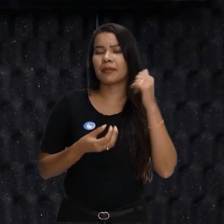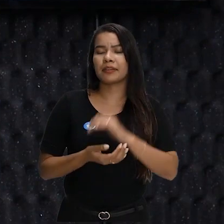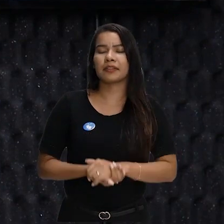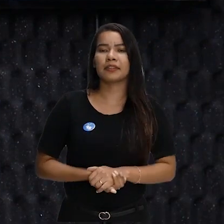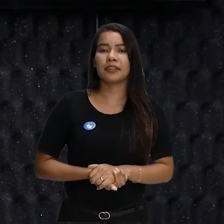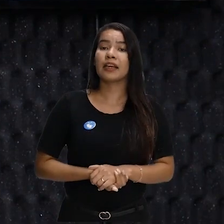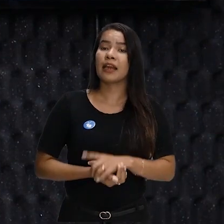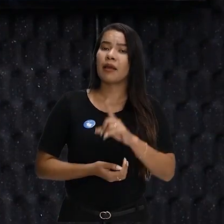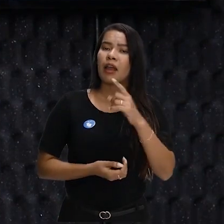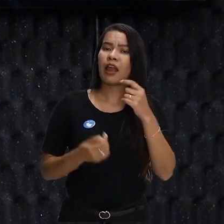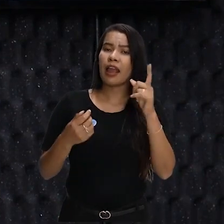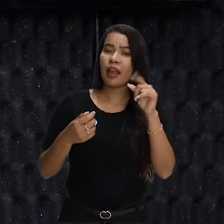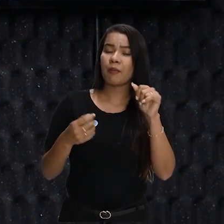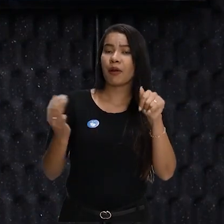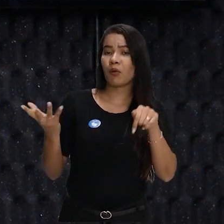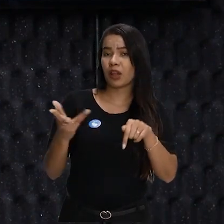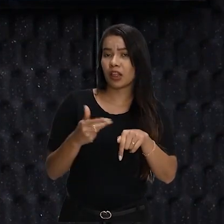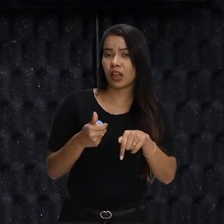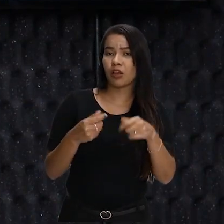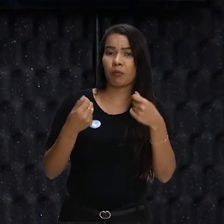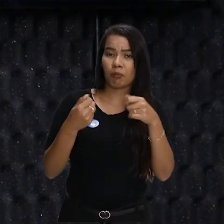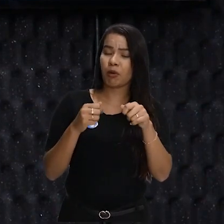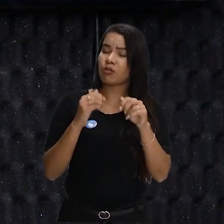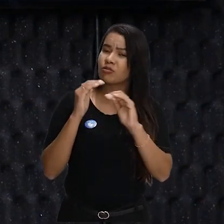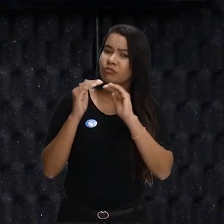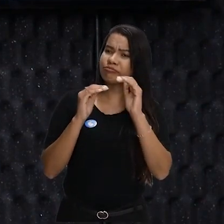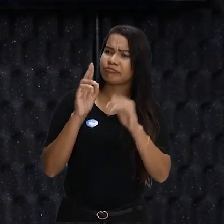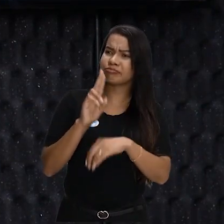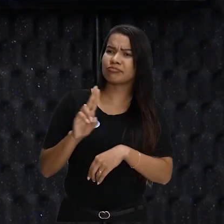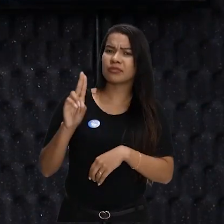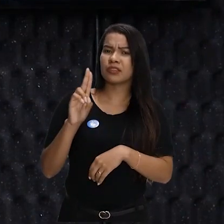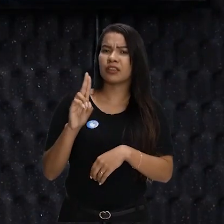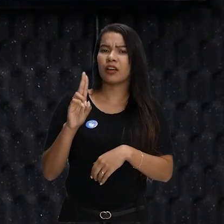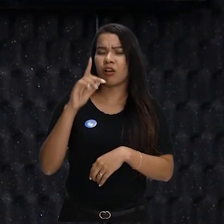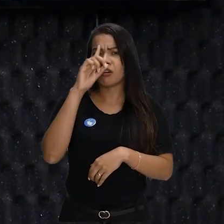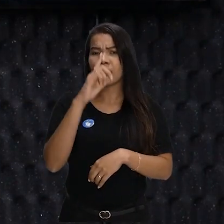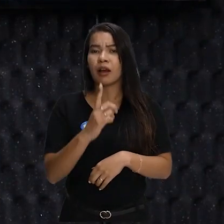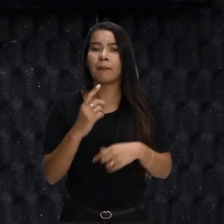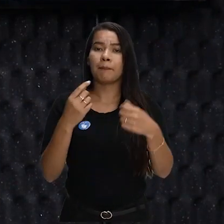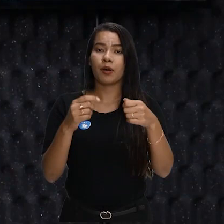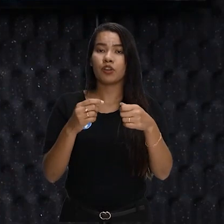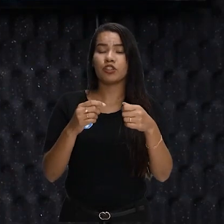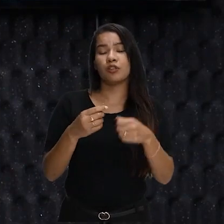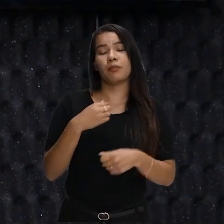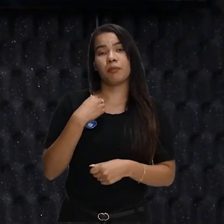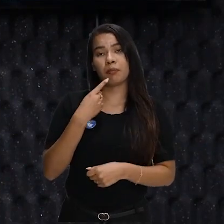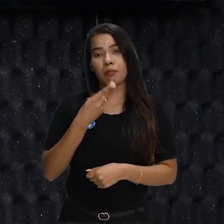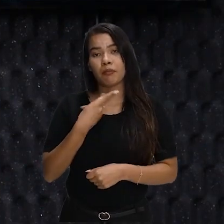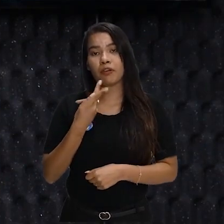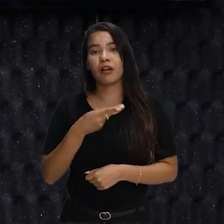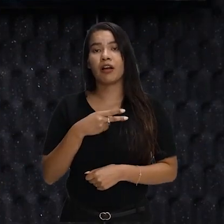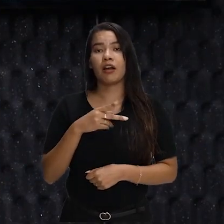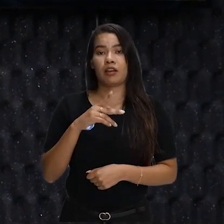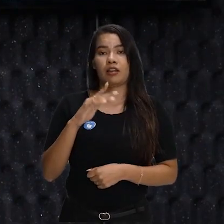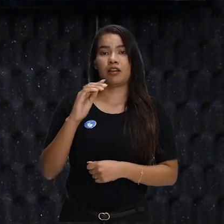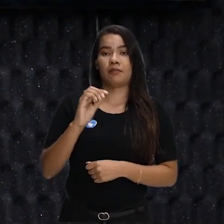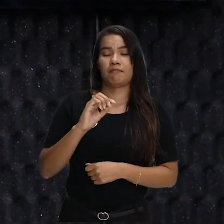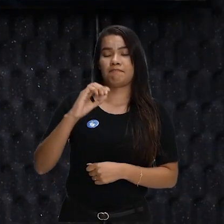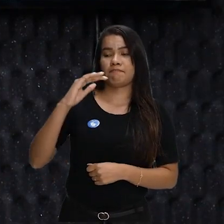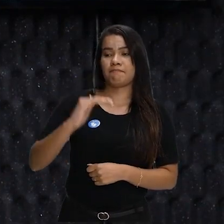Posso. Eu posso dizer que o nível é baixo, eu posso dizer que o nível é médio, eu posso dizer que o nível é alto. Tá? Então, se você pode